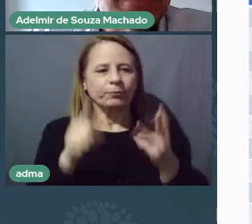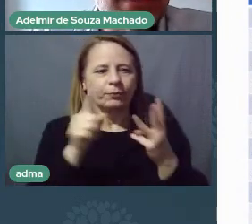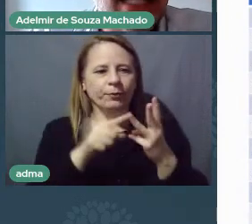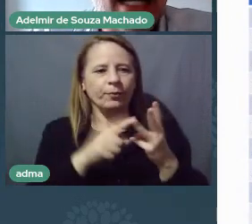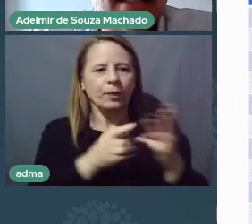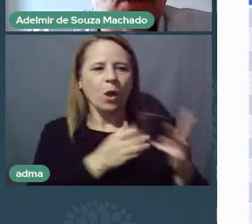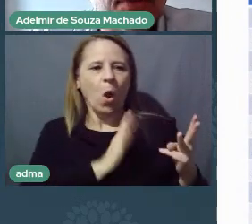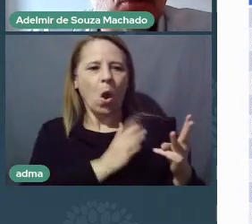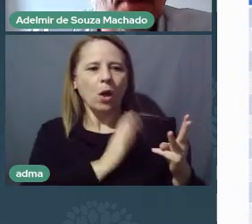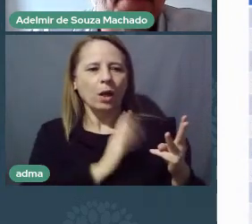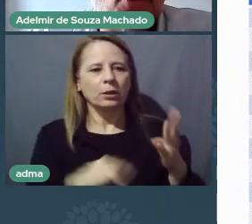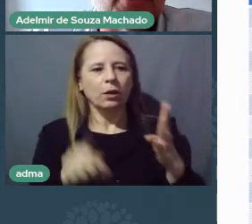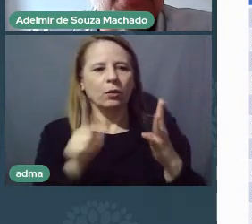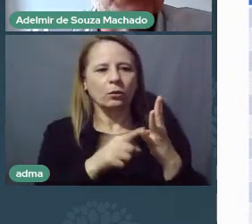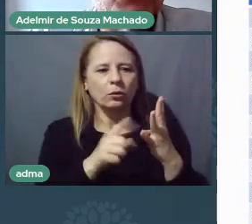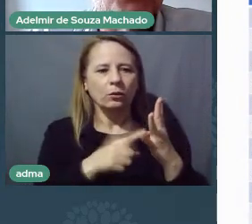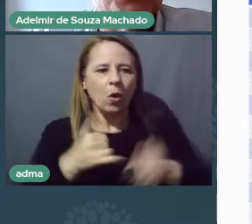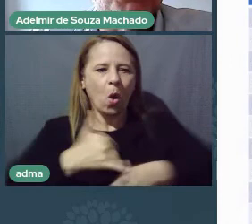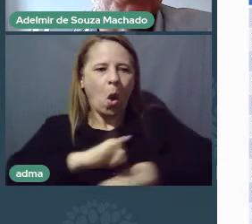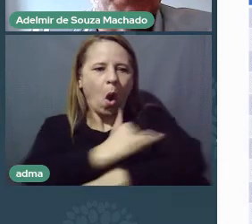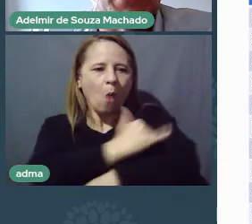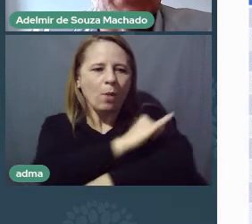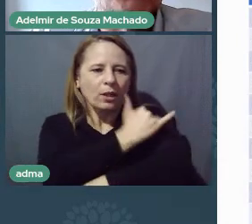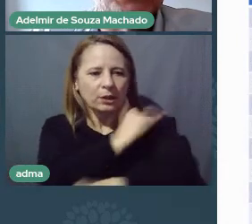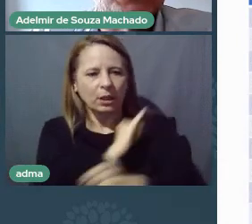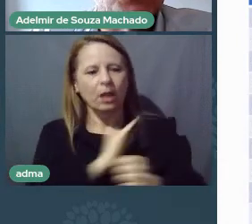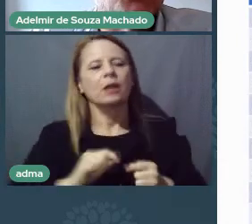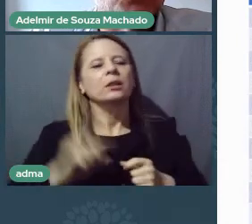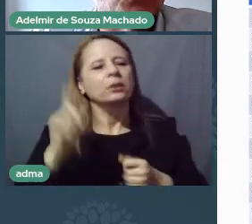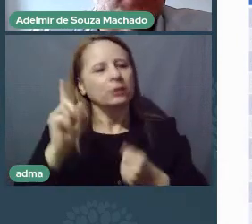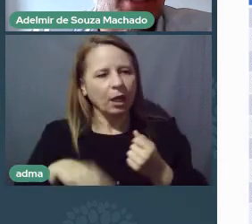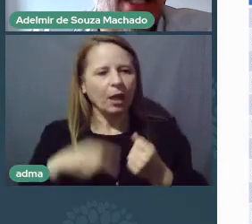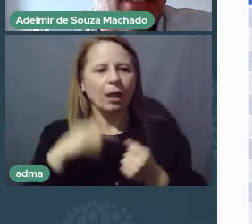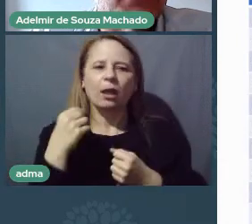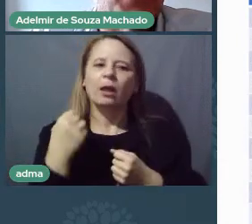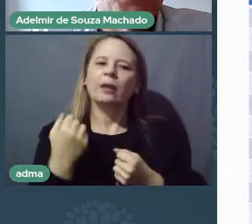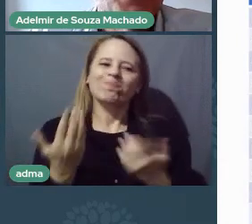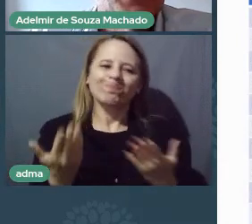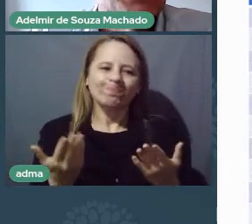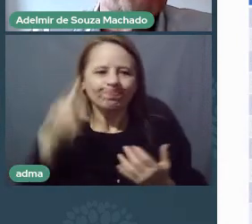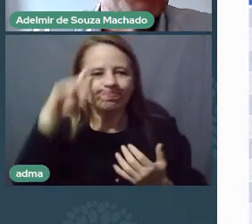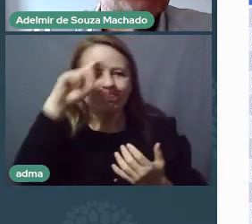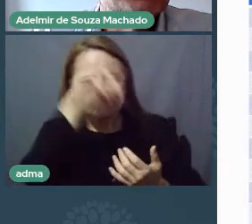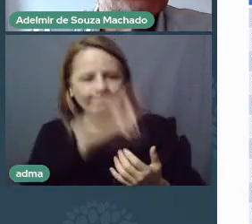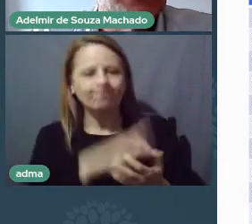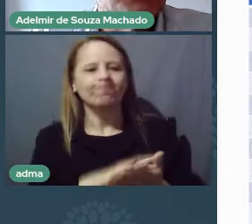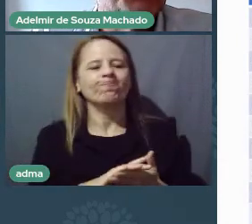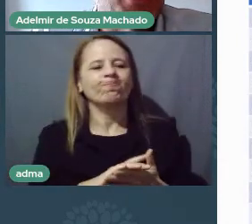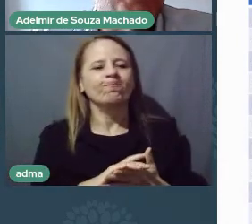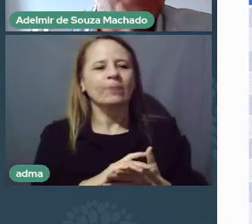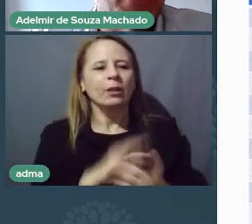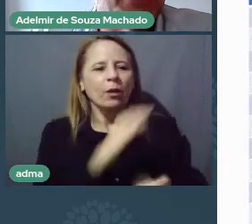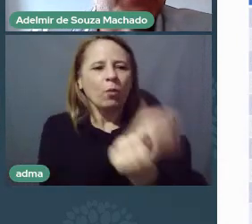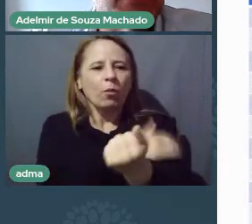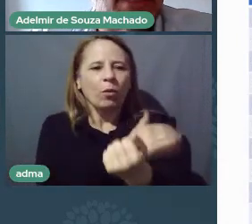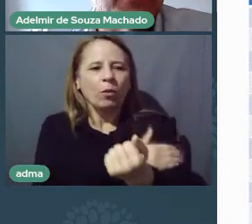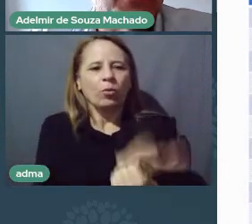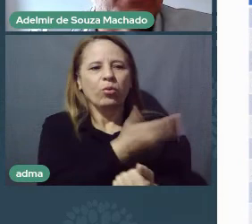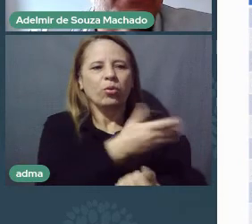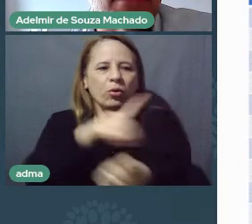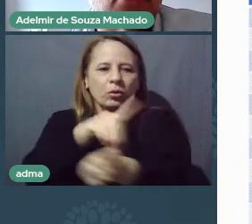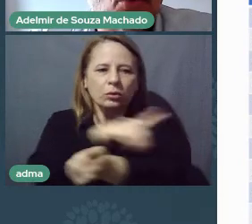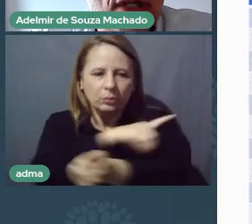a obesidade é um fator importante, inclusive, para a ausência de controle da asma. Hipertensão,